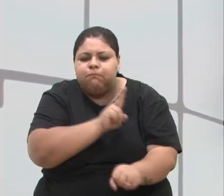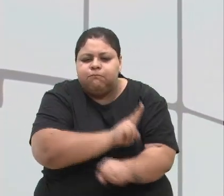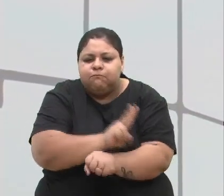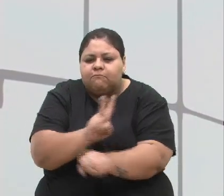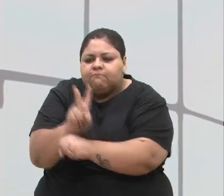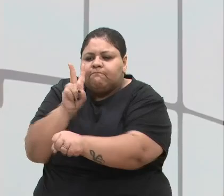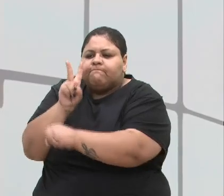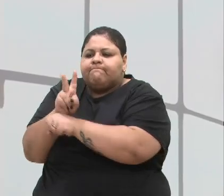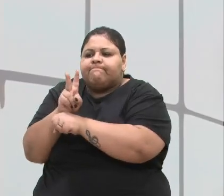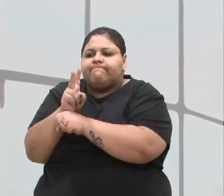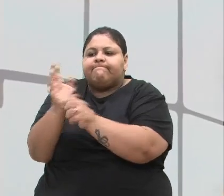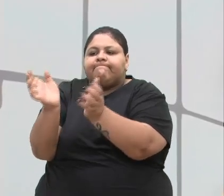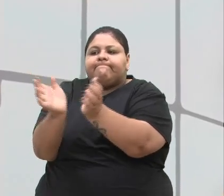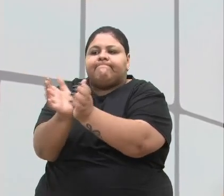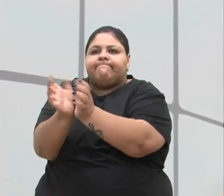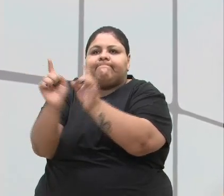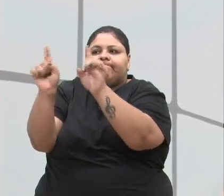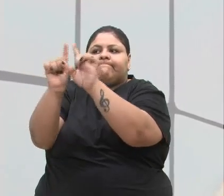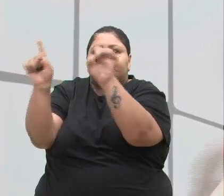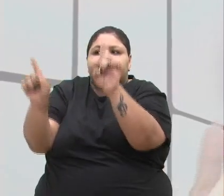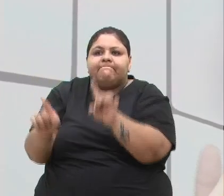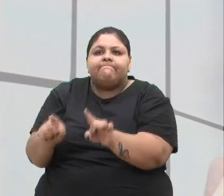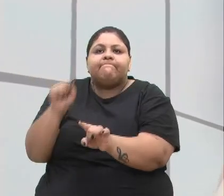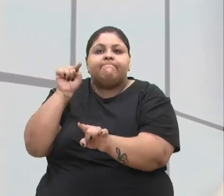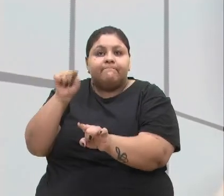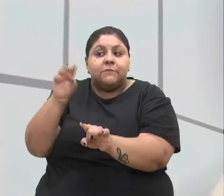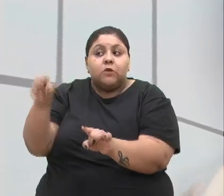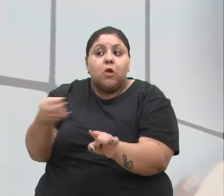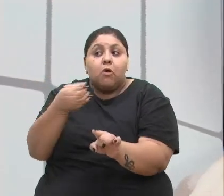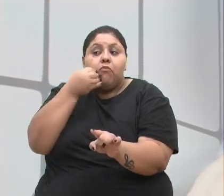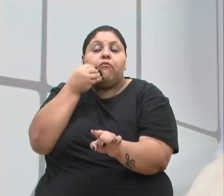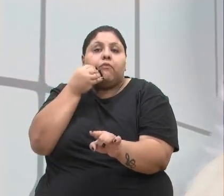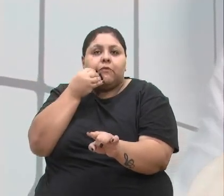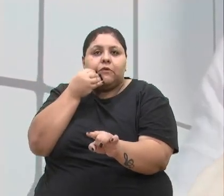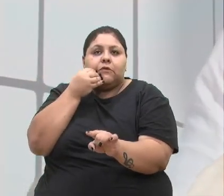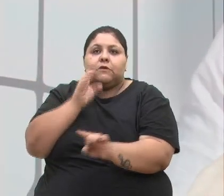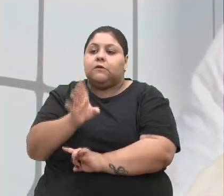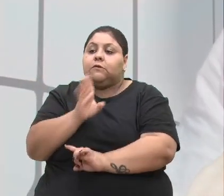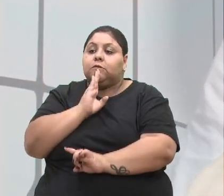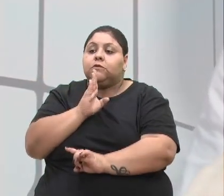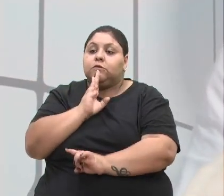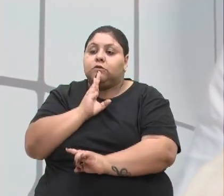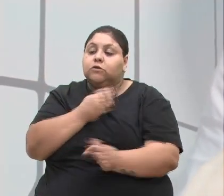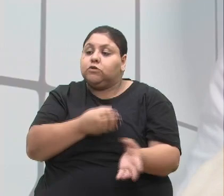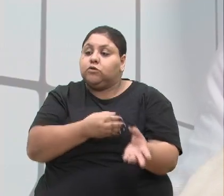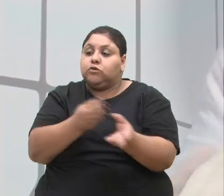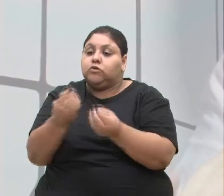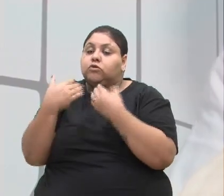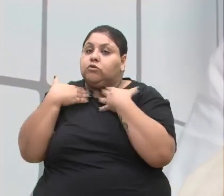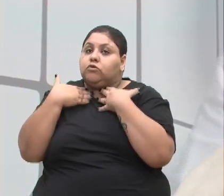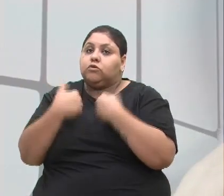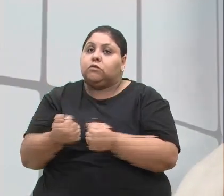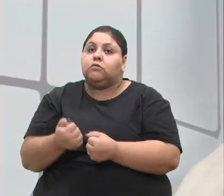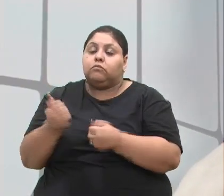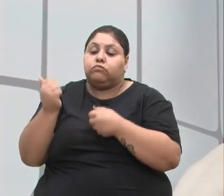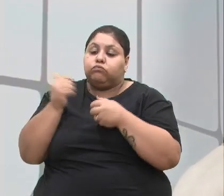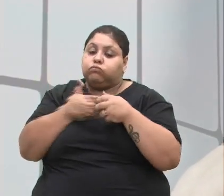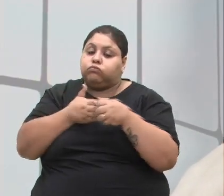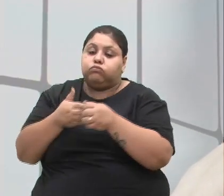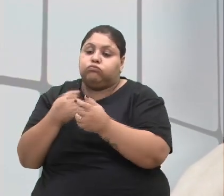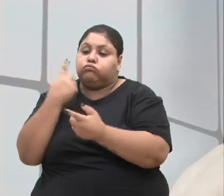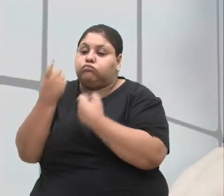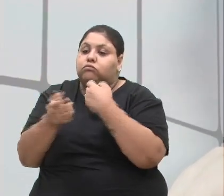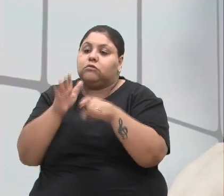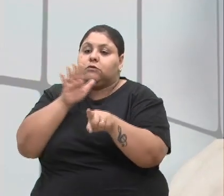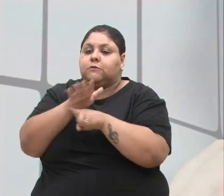para o colega servidor. E isso também me oportunizou a conhecer diversas secretarias e a acompanhar algumas